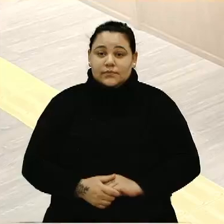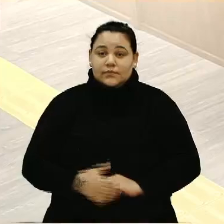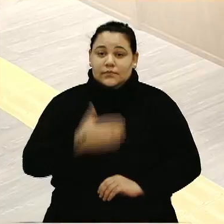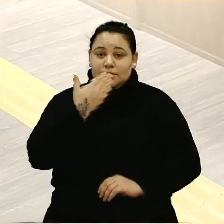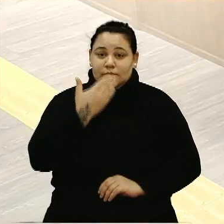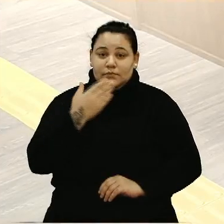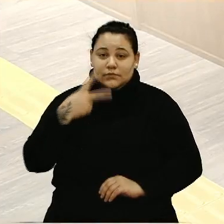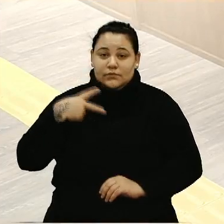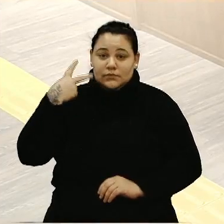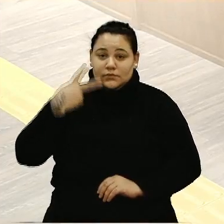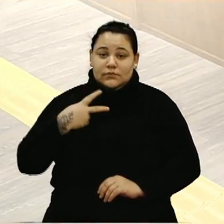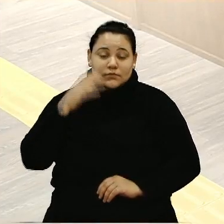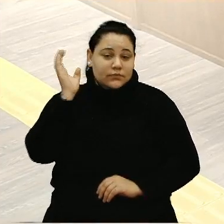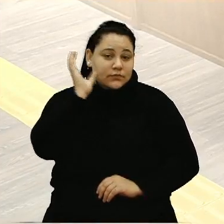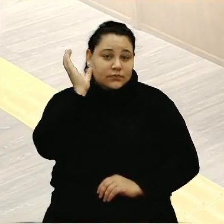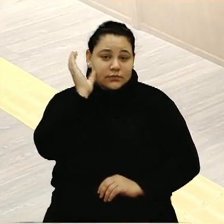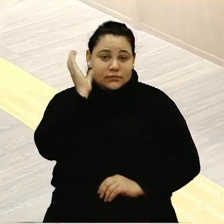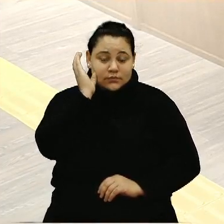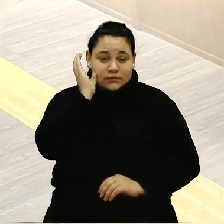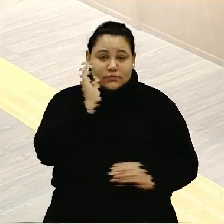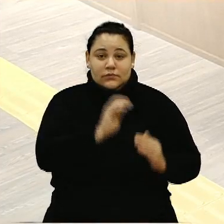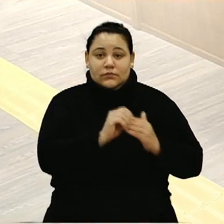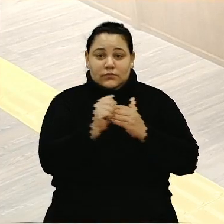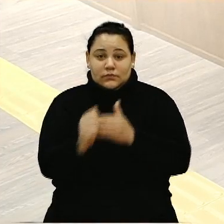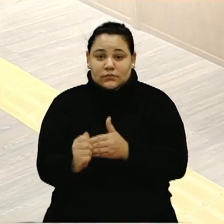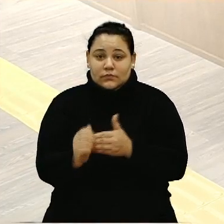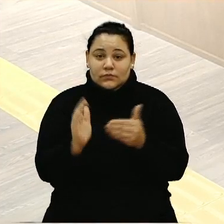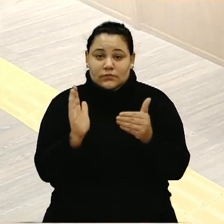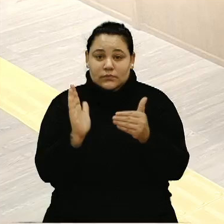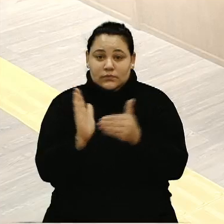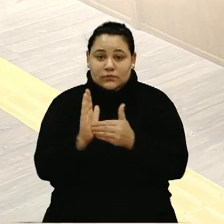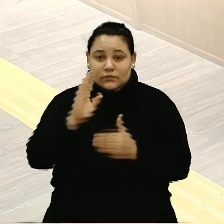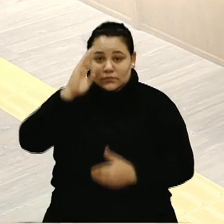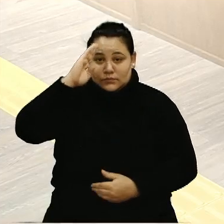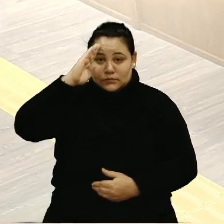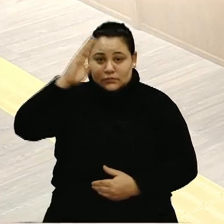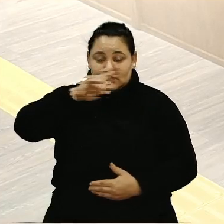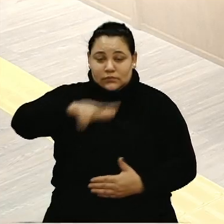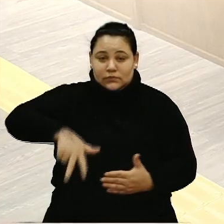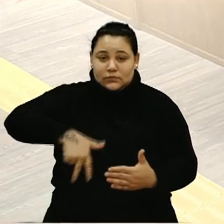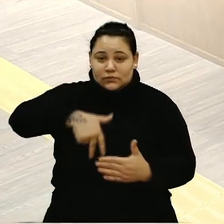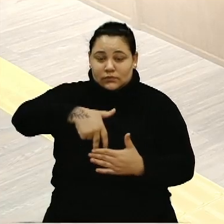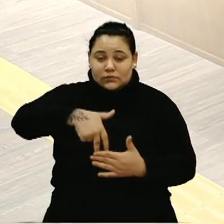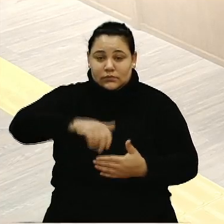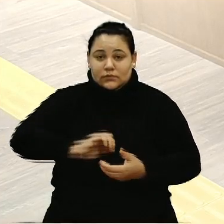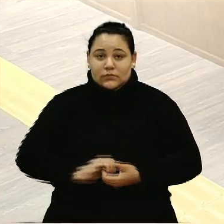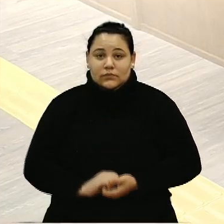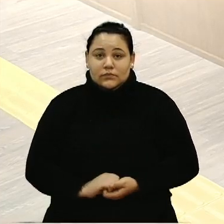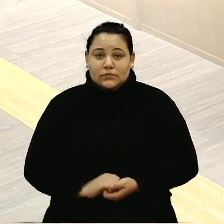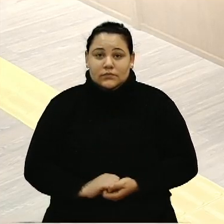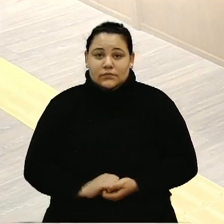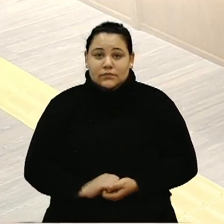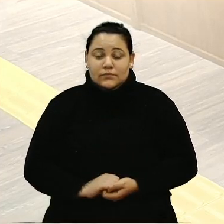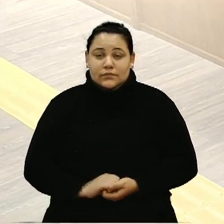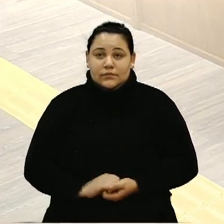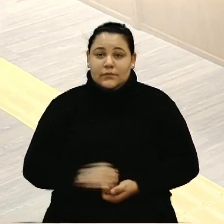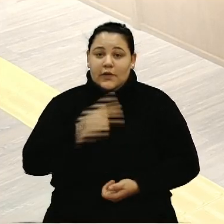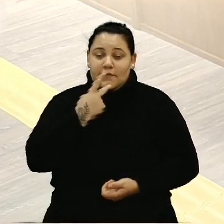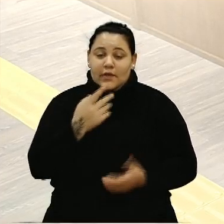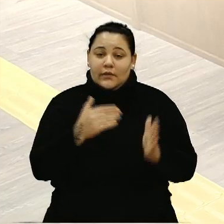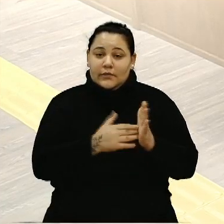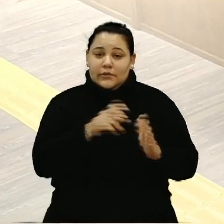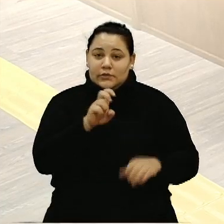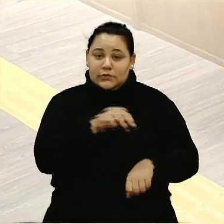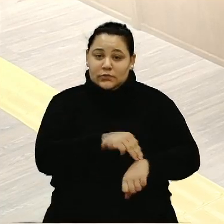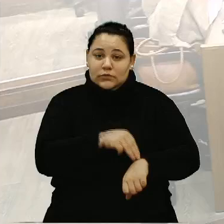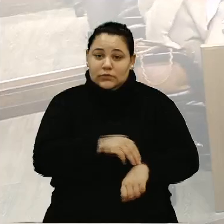Vereador Cadori, que acompanha o representante do Corpo de Bombeiros Militar em Caxias do Sul até a tribuna para manifestação pelo tempo de até